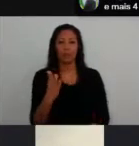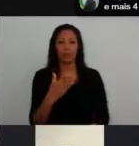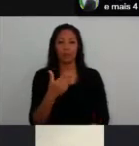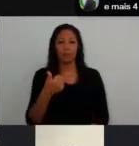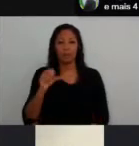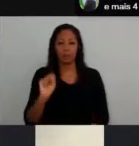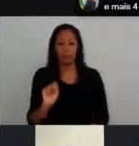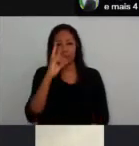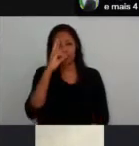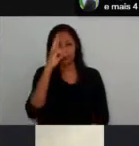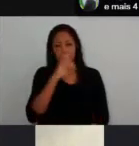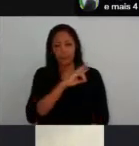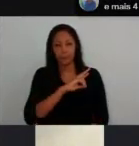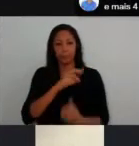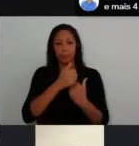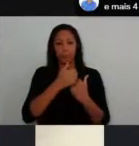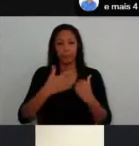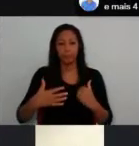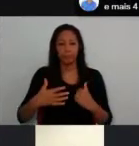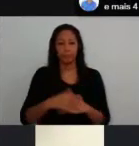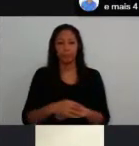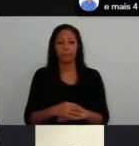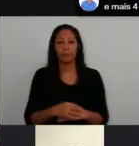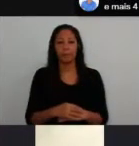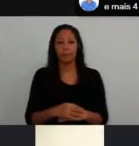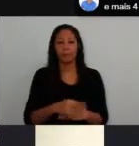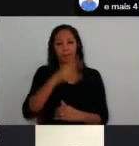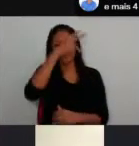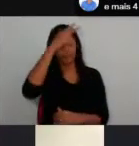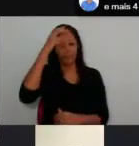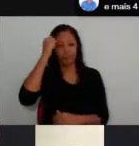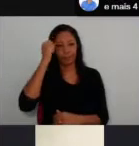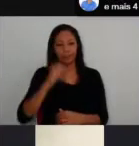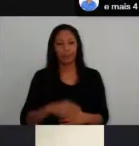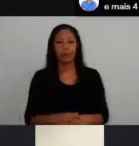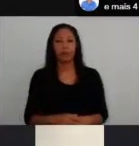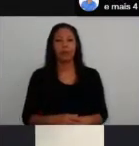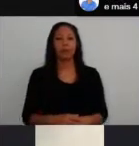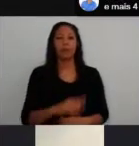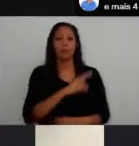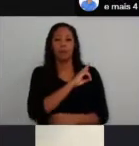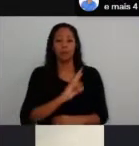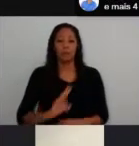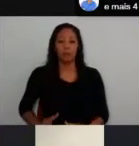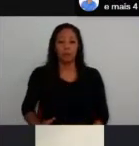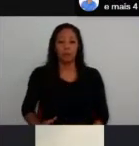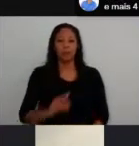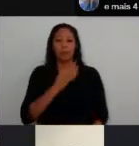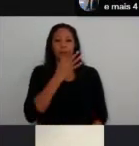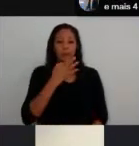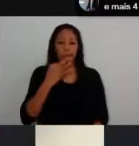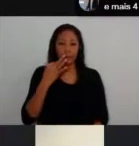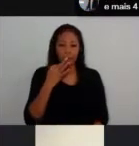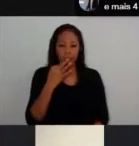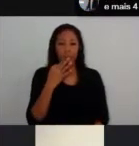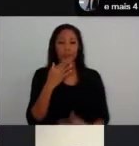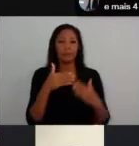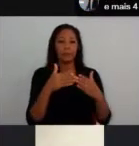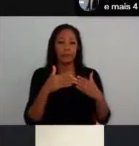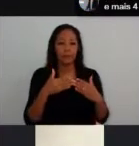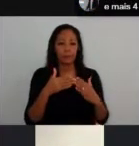Municipal. A vereadora Fativan Alves solicitou o uso da palavra e pediu visitas vistas ao projeto de lei complementar